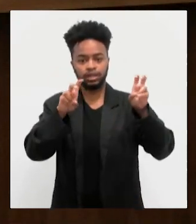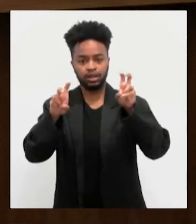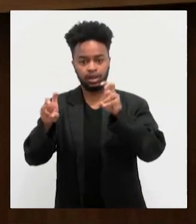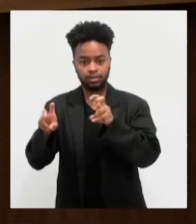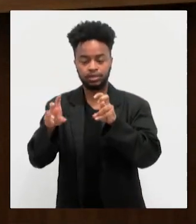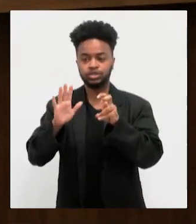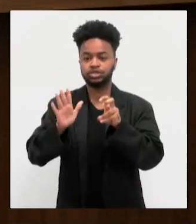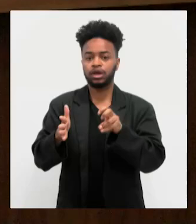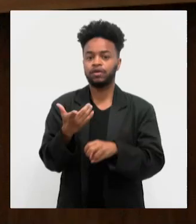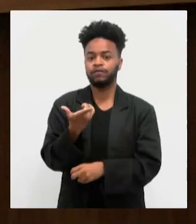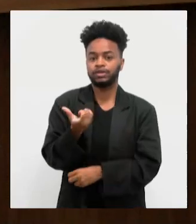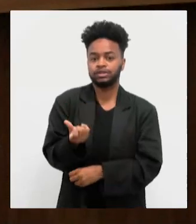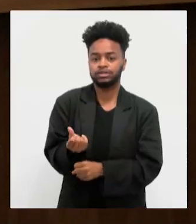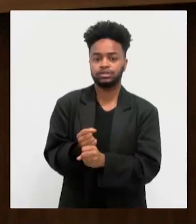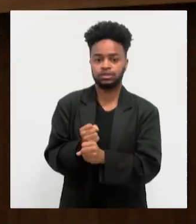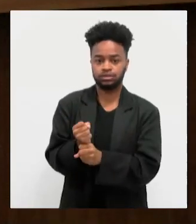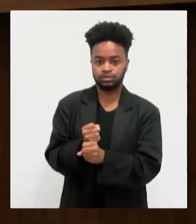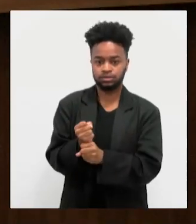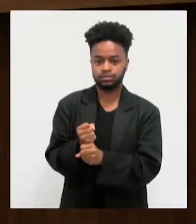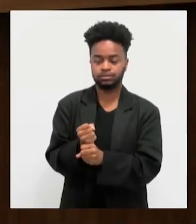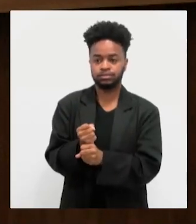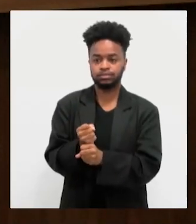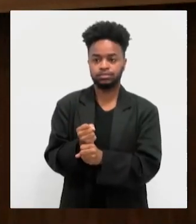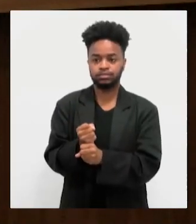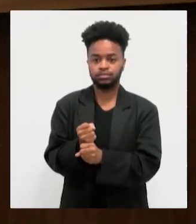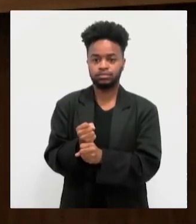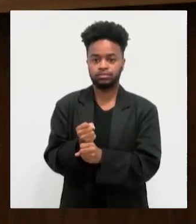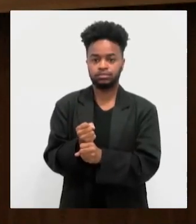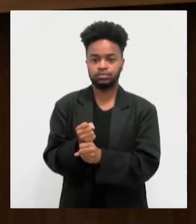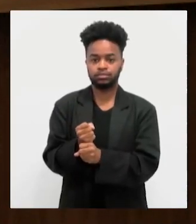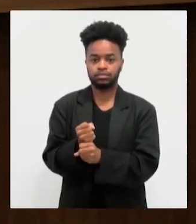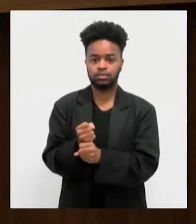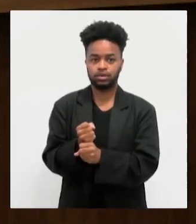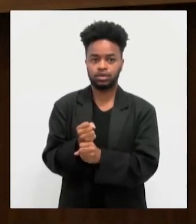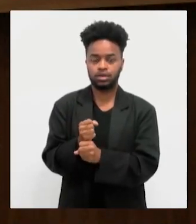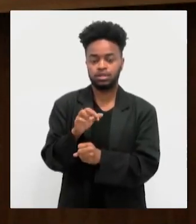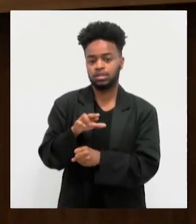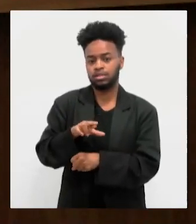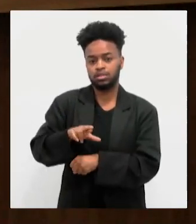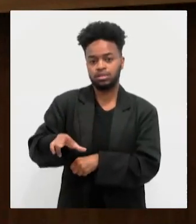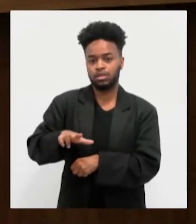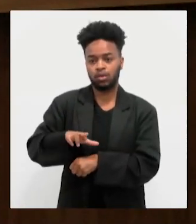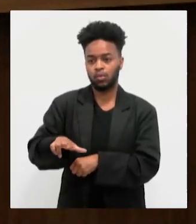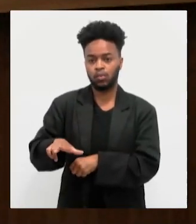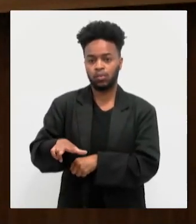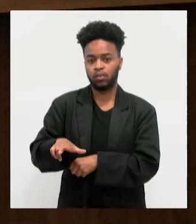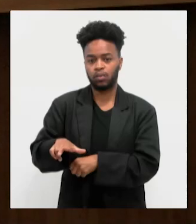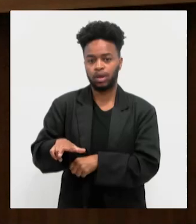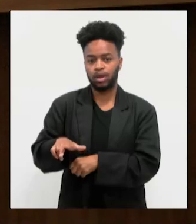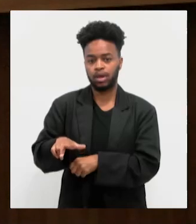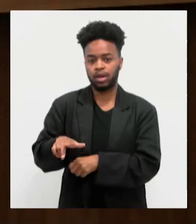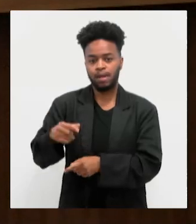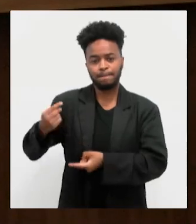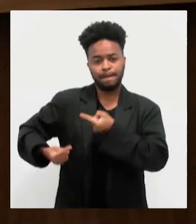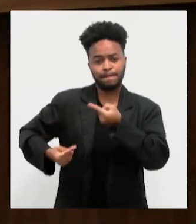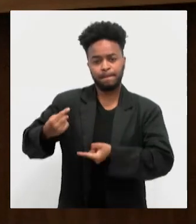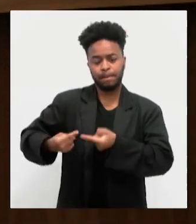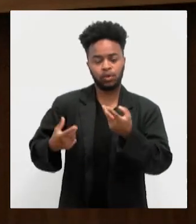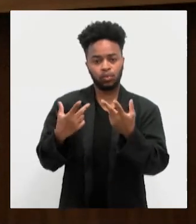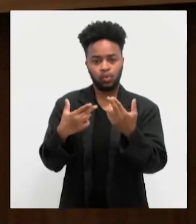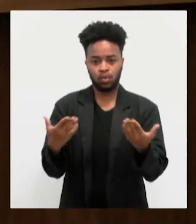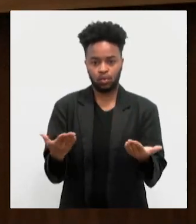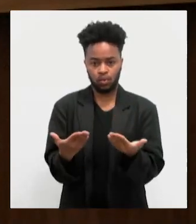há 26 anos, não eram tão candentes como hoje, como a